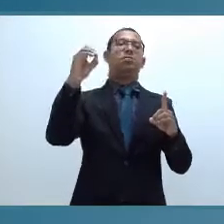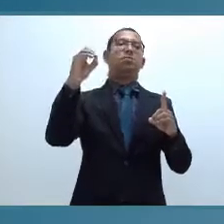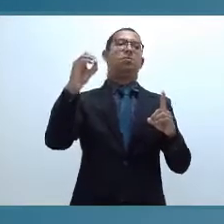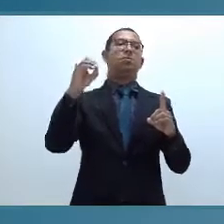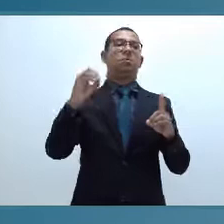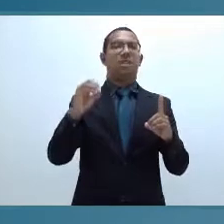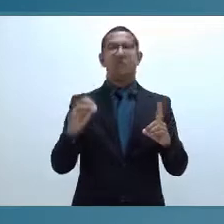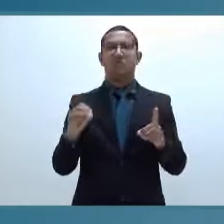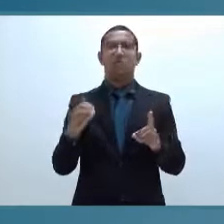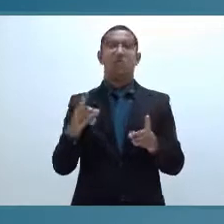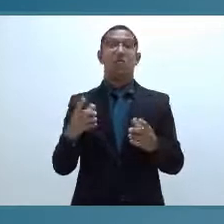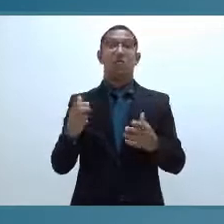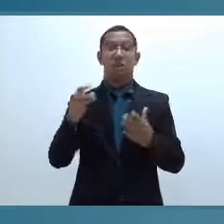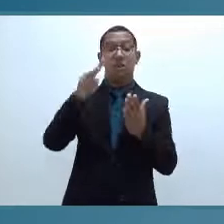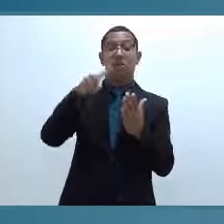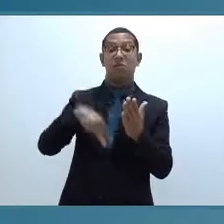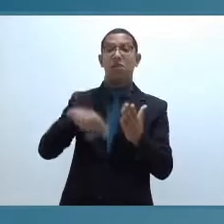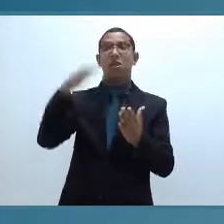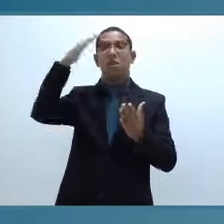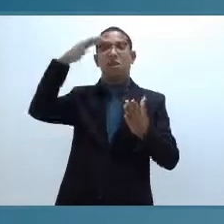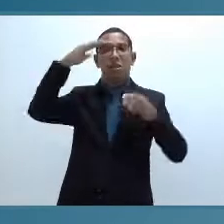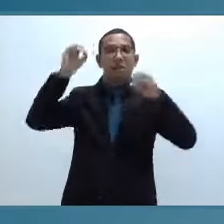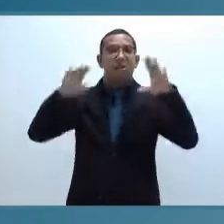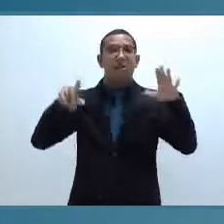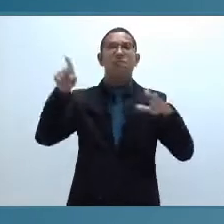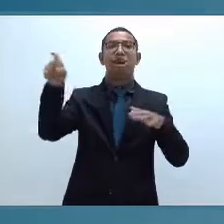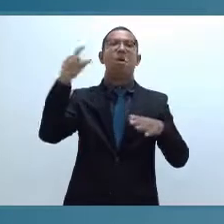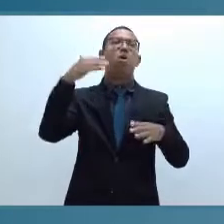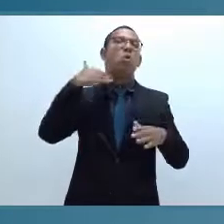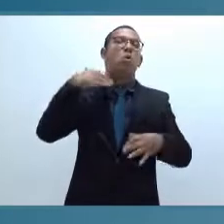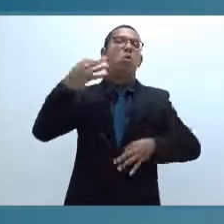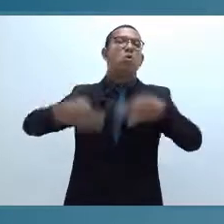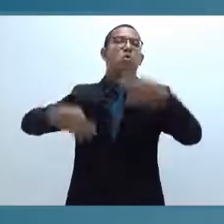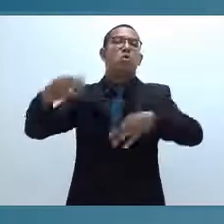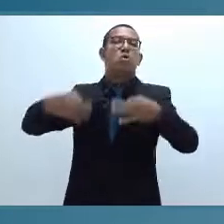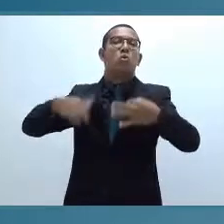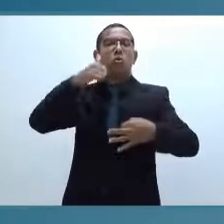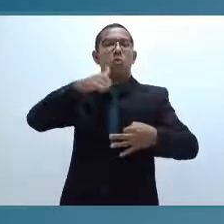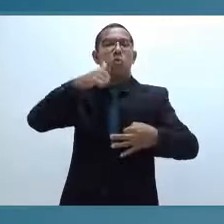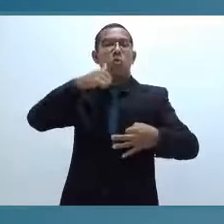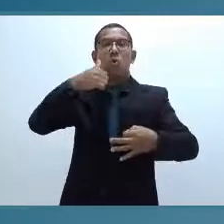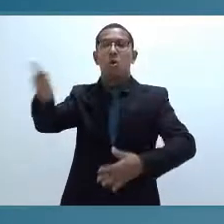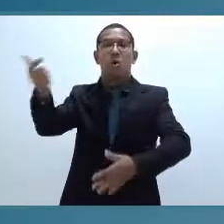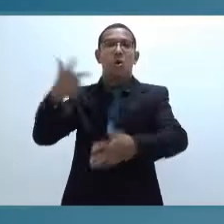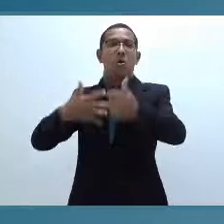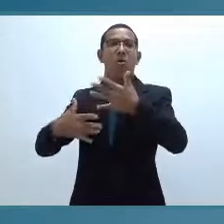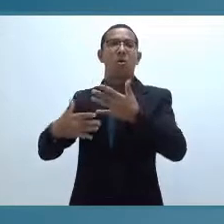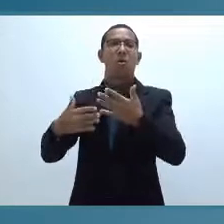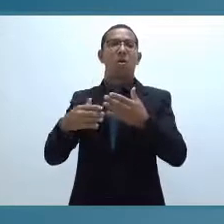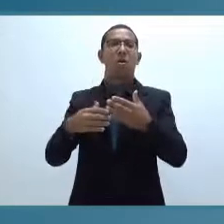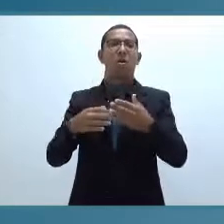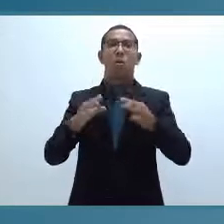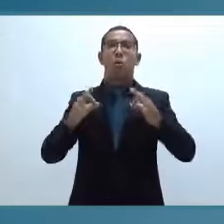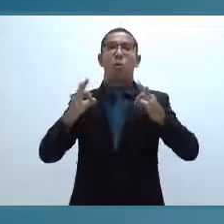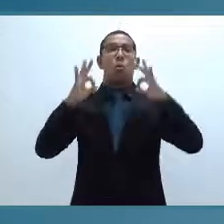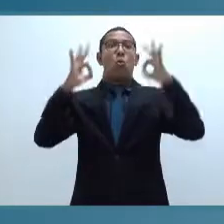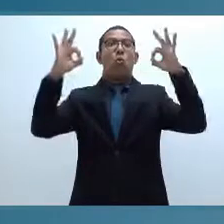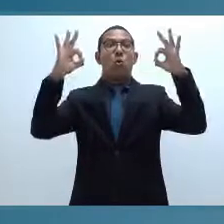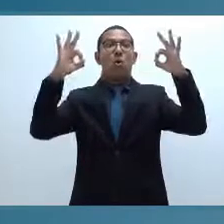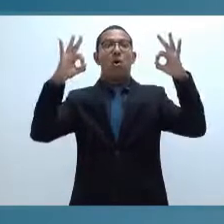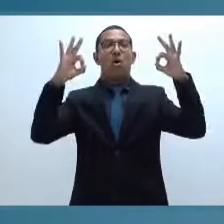um requisito que foi colocado na nossa resolução e na resolução do segundo ano que vem, eu acompanho a manifestação